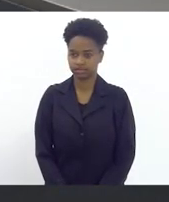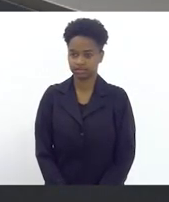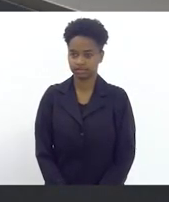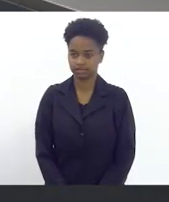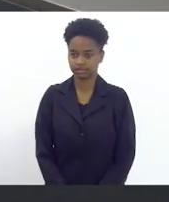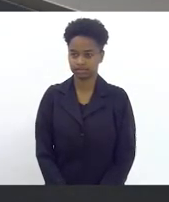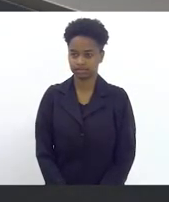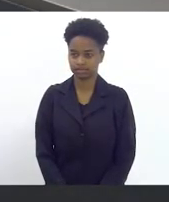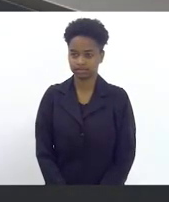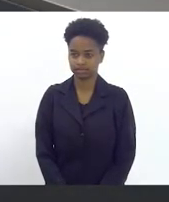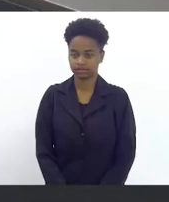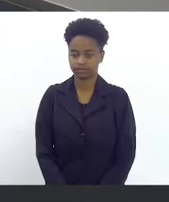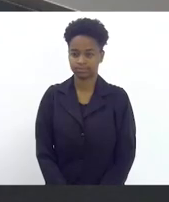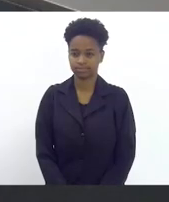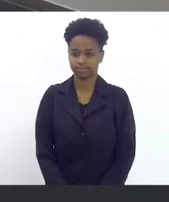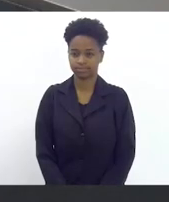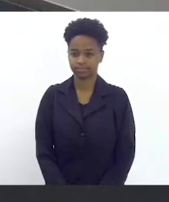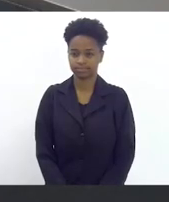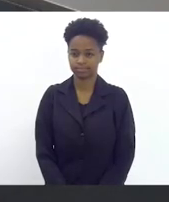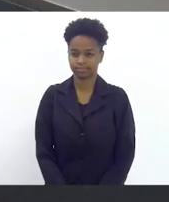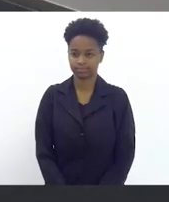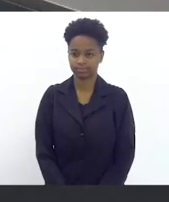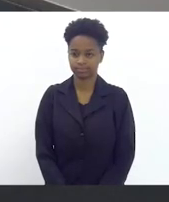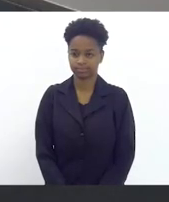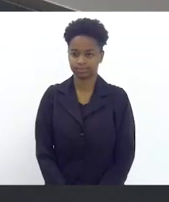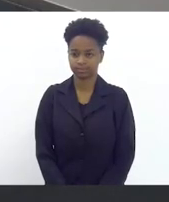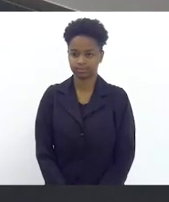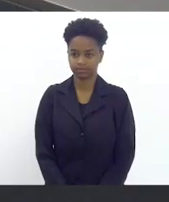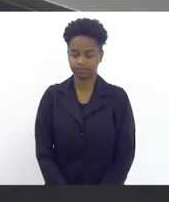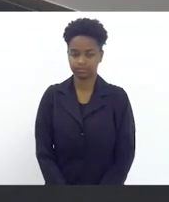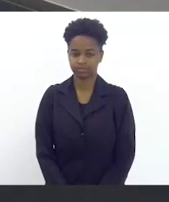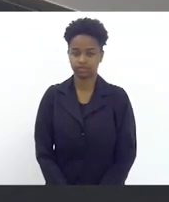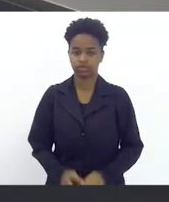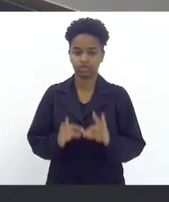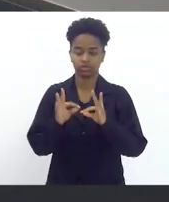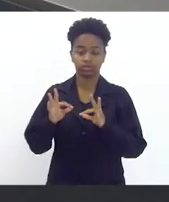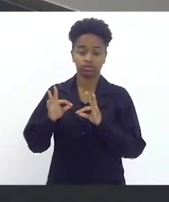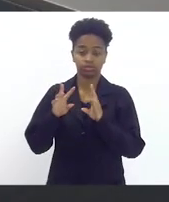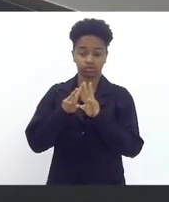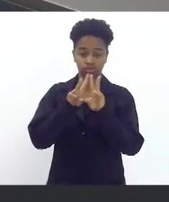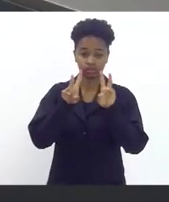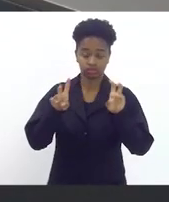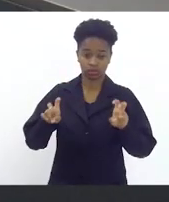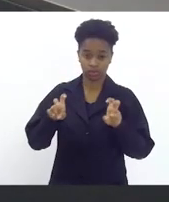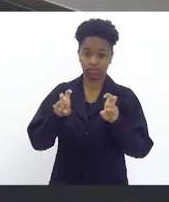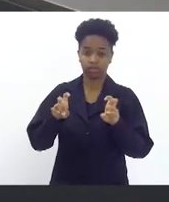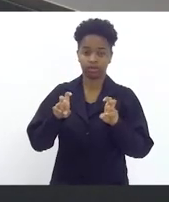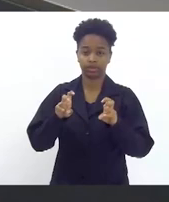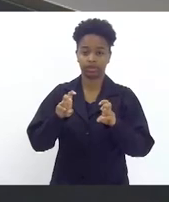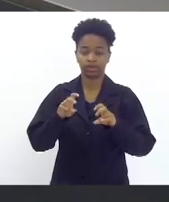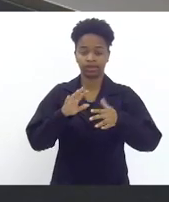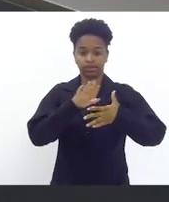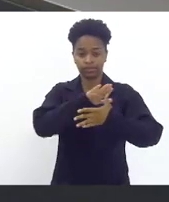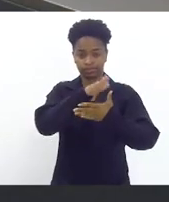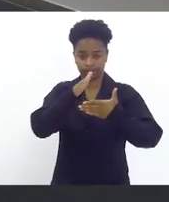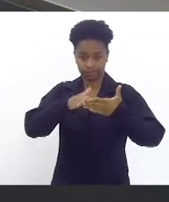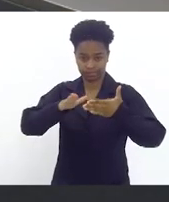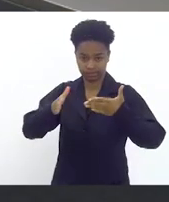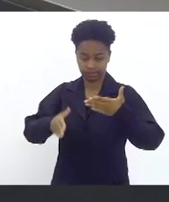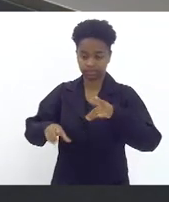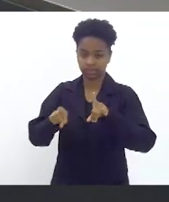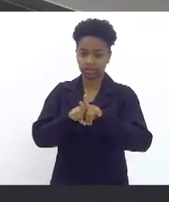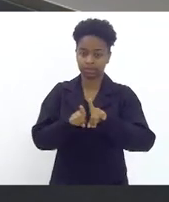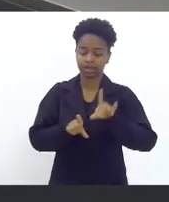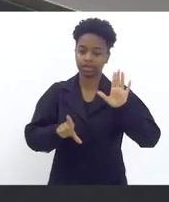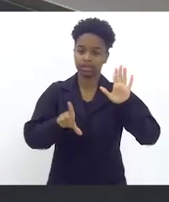pública sobre a Mata Atlântica as leis de